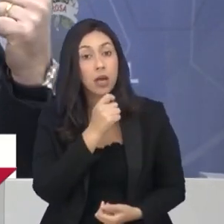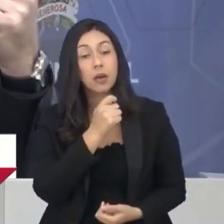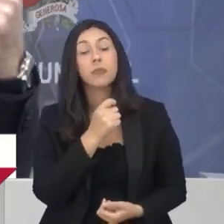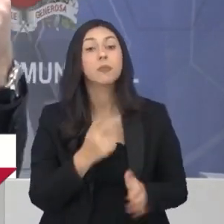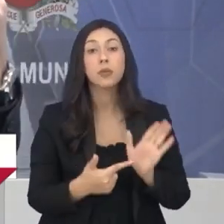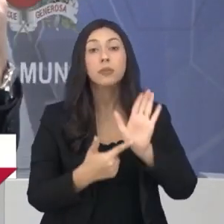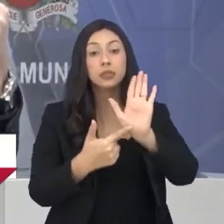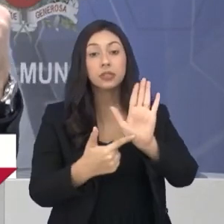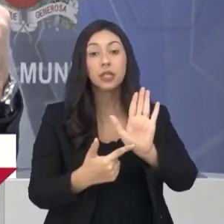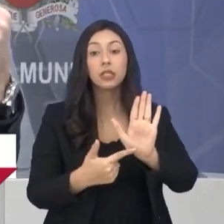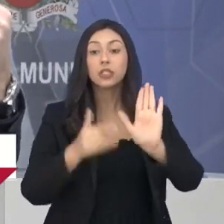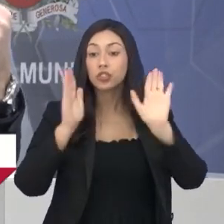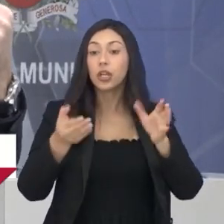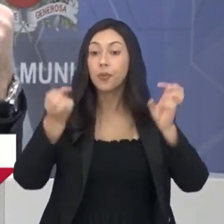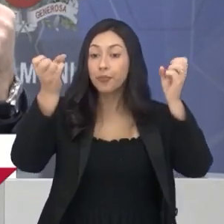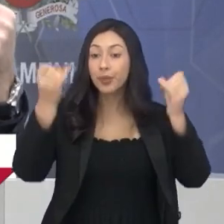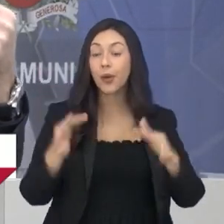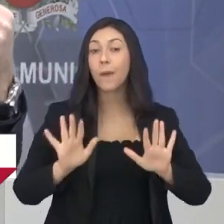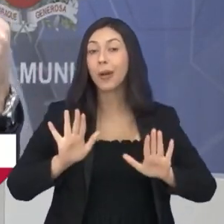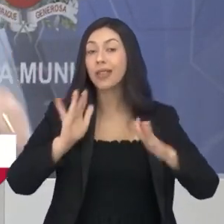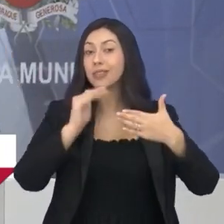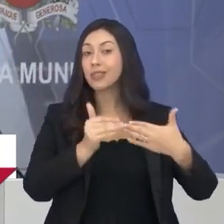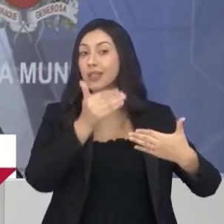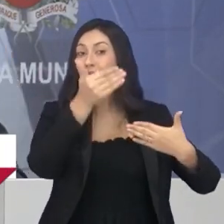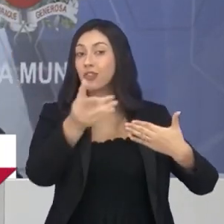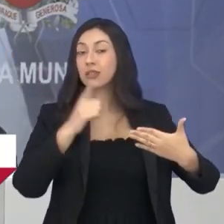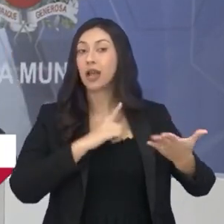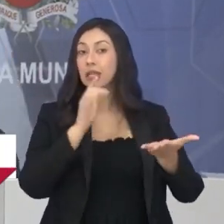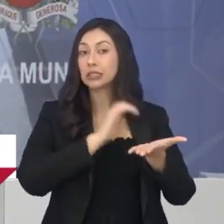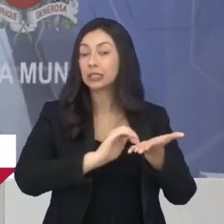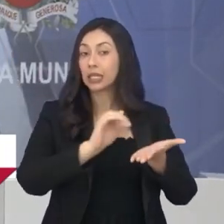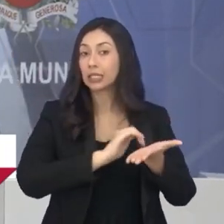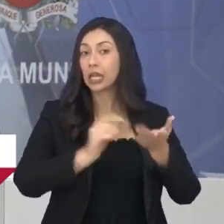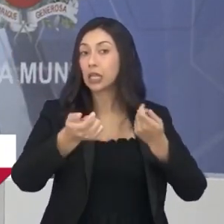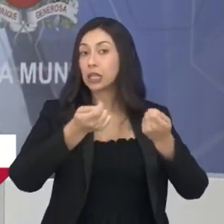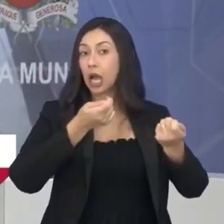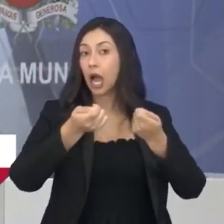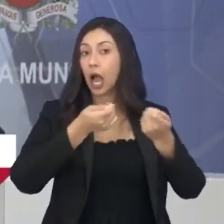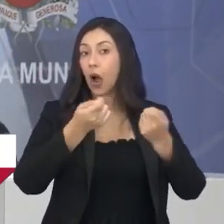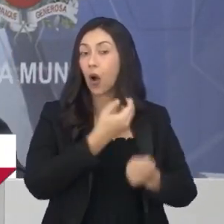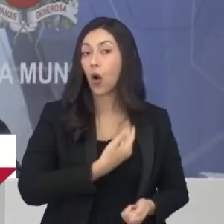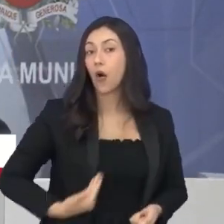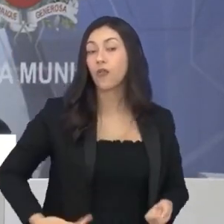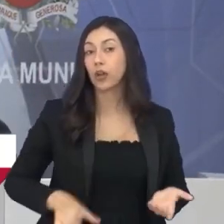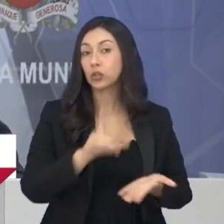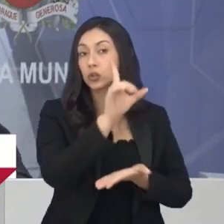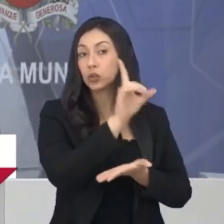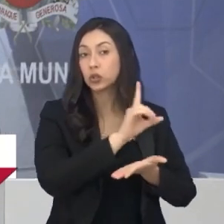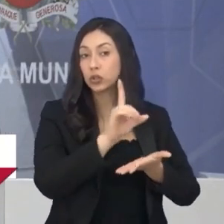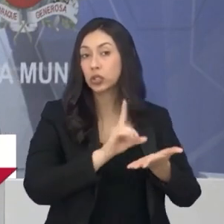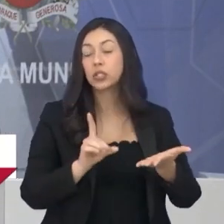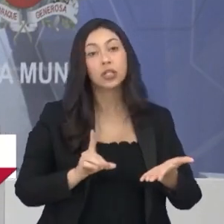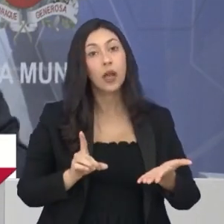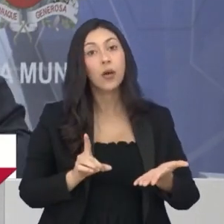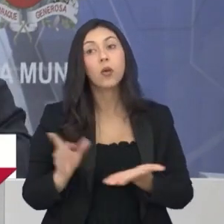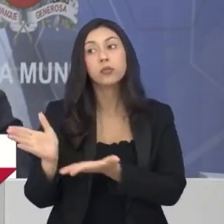fora o pessoal da secretaria de gestão e governo digital para pegar adesão dos Municípios ao sei que é o sistema sistema